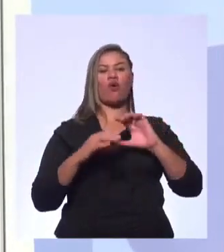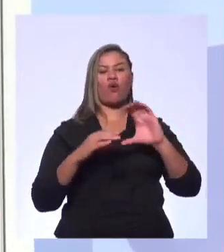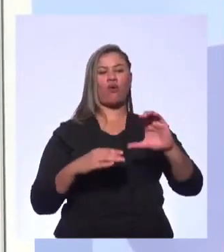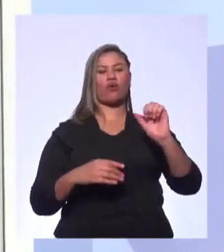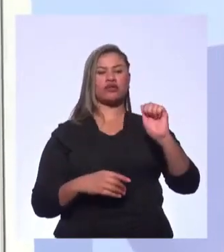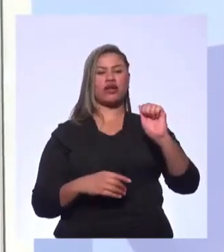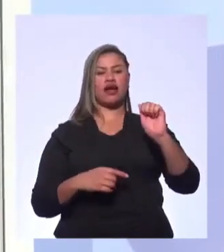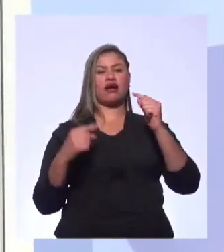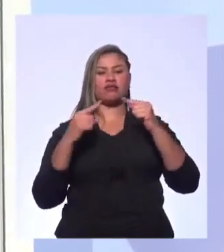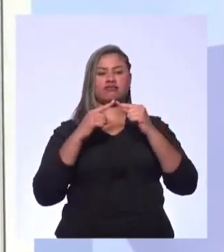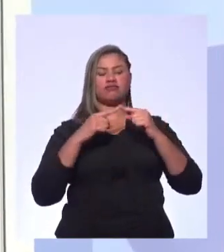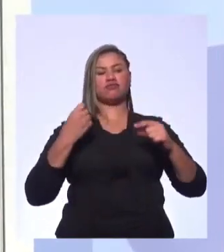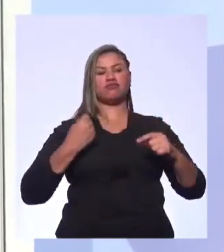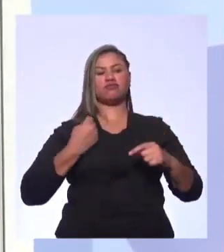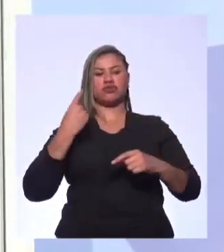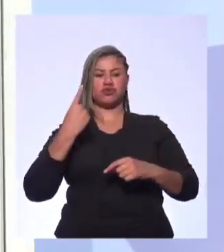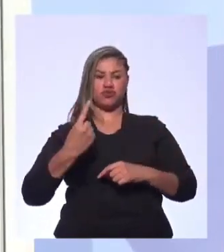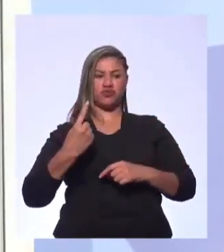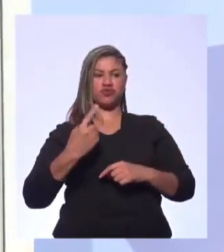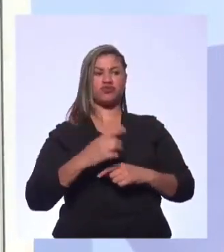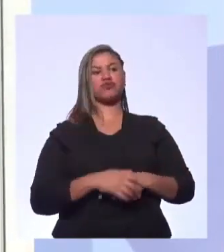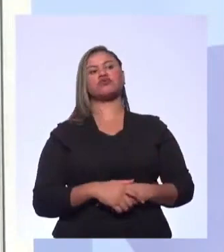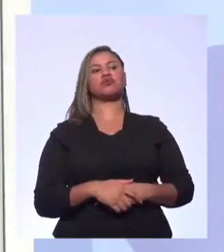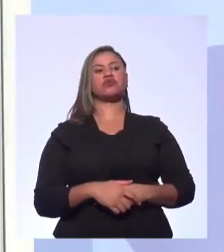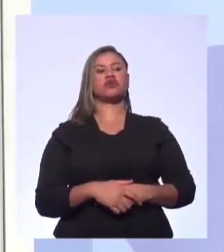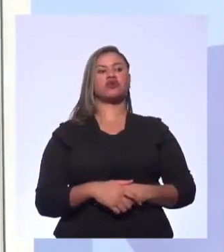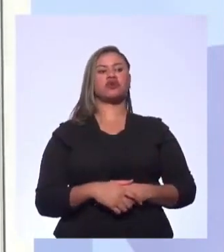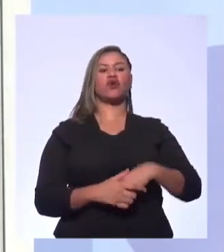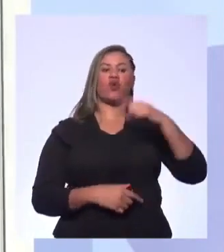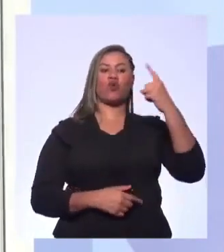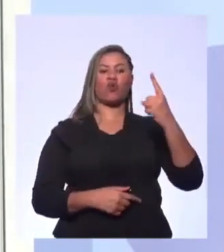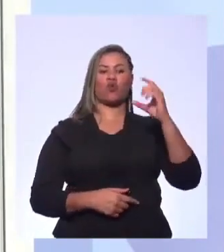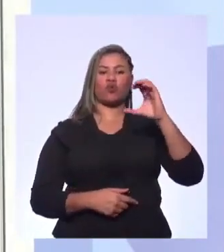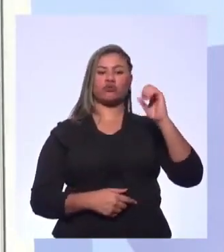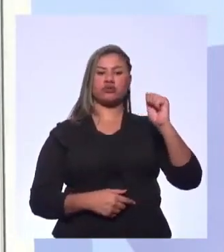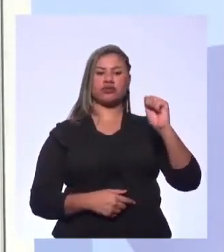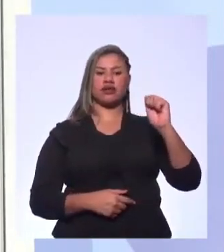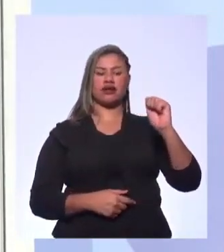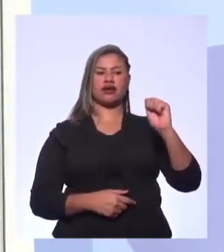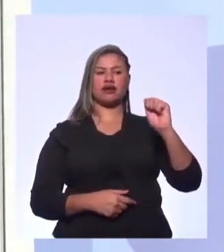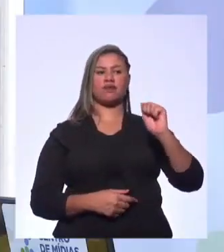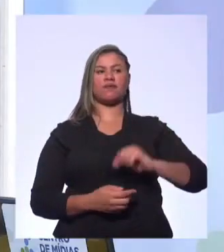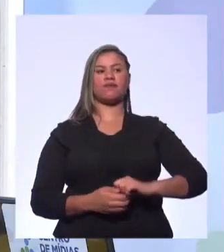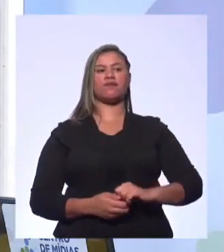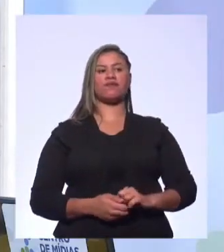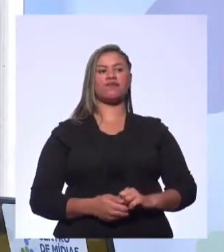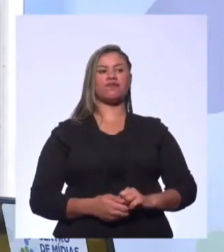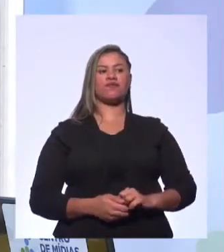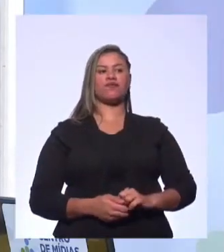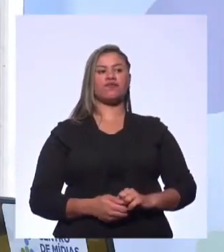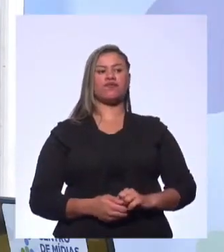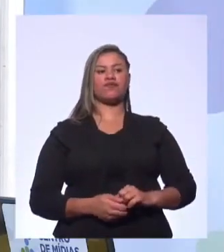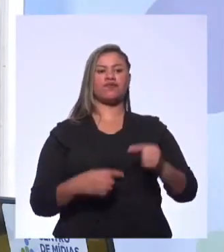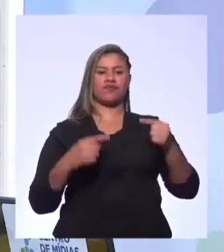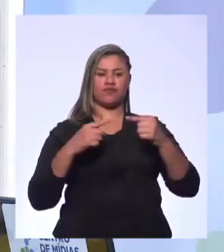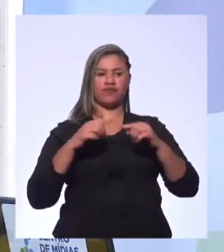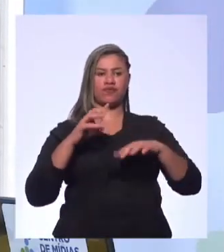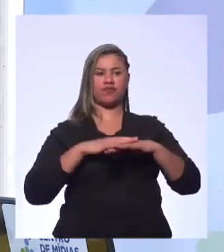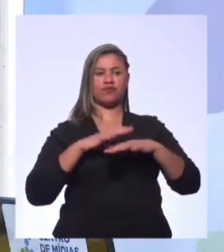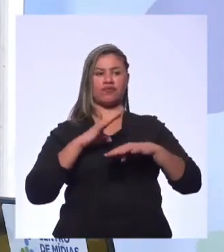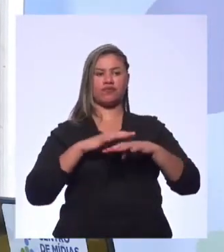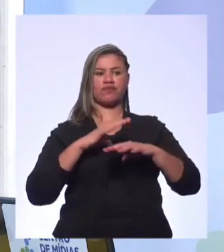tem o número 1. Então, como eu coloquei para vocês escrito lá, eu tenho um cálcio. Vamos usar a nomenclatura da matemática. Vamos fazer